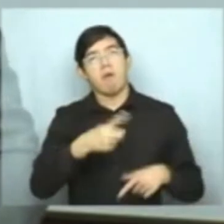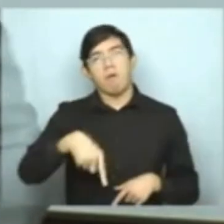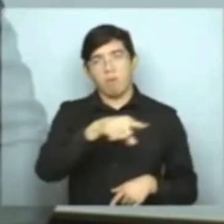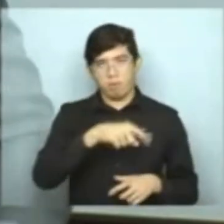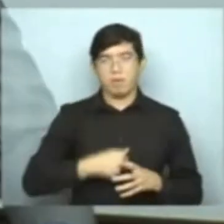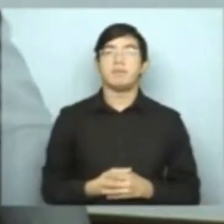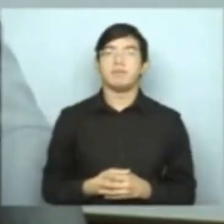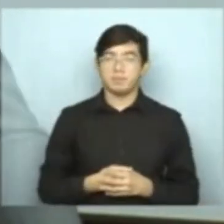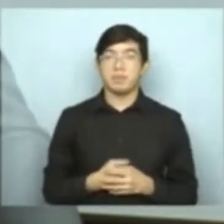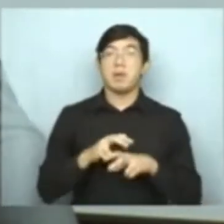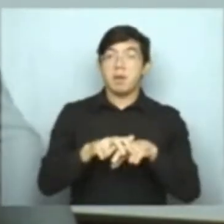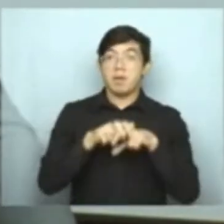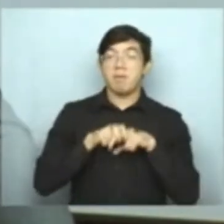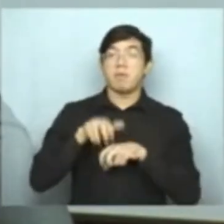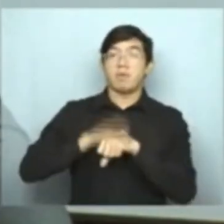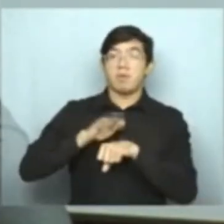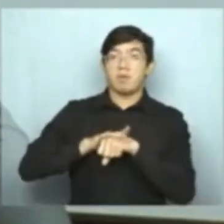Ética, e decidiu